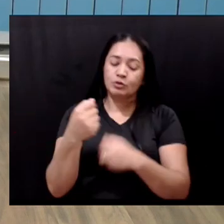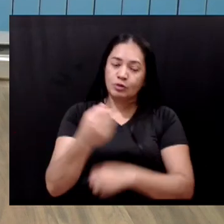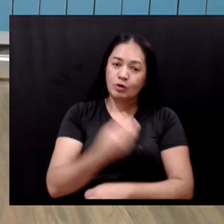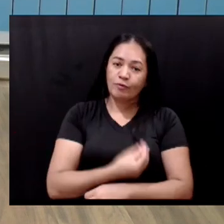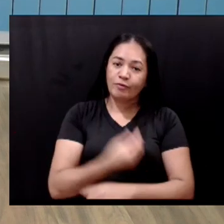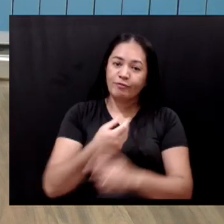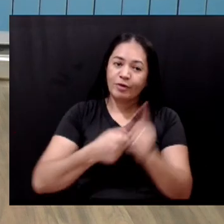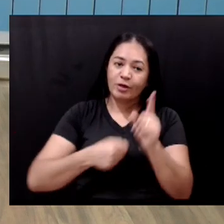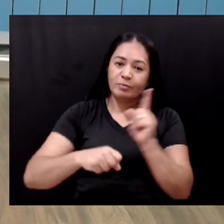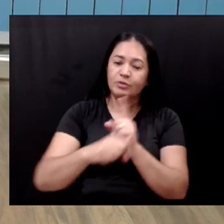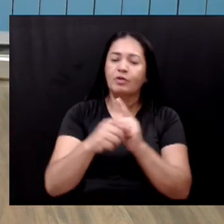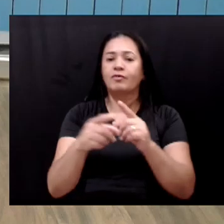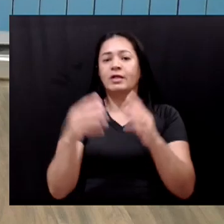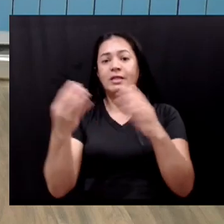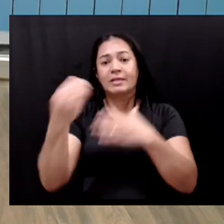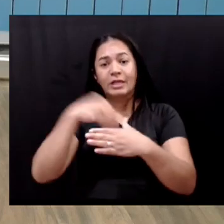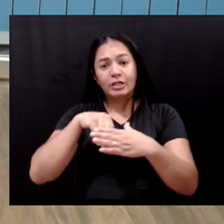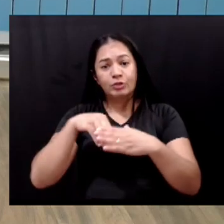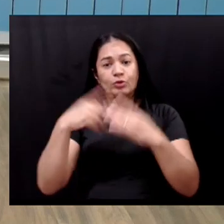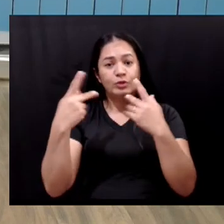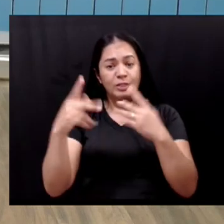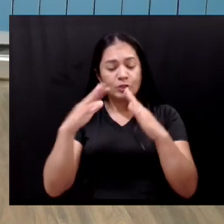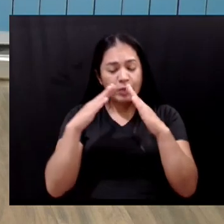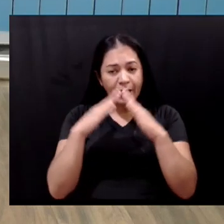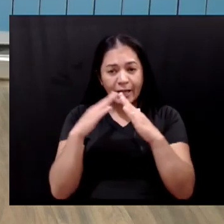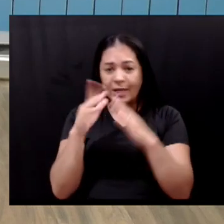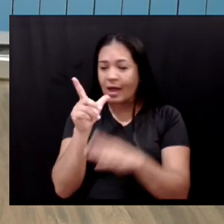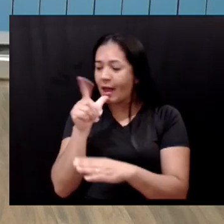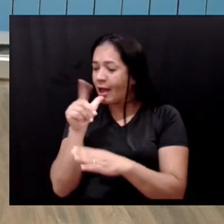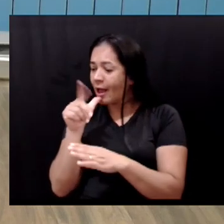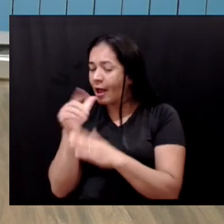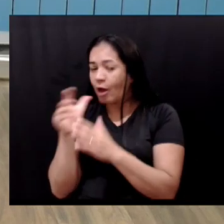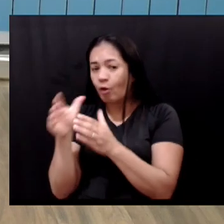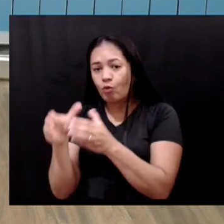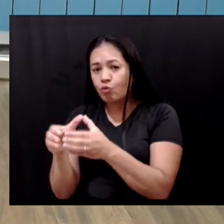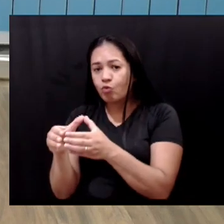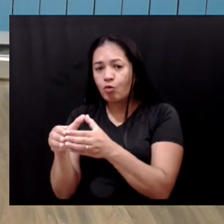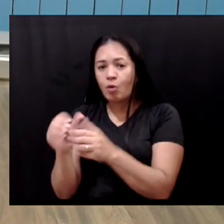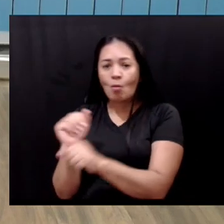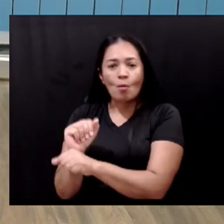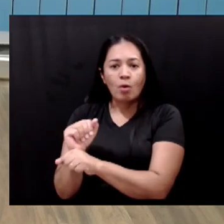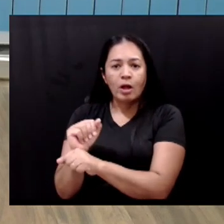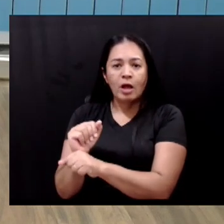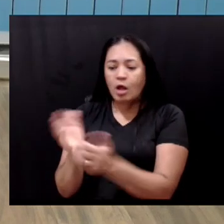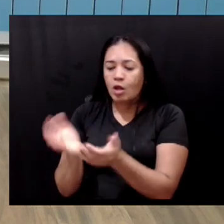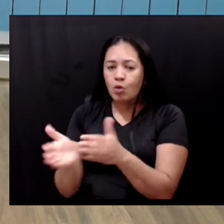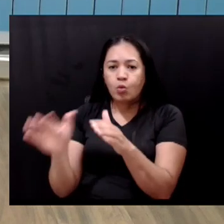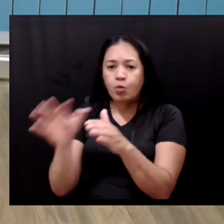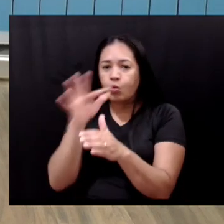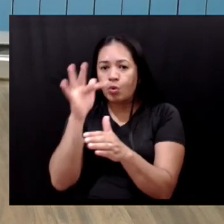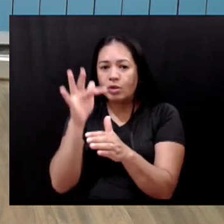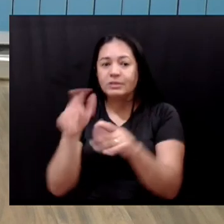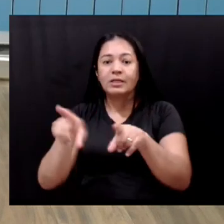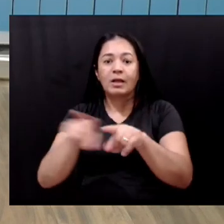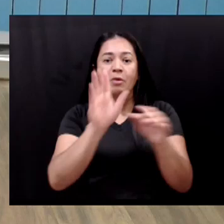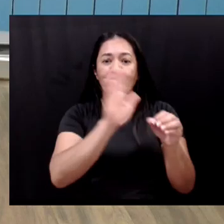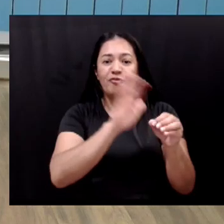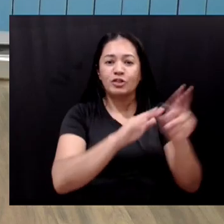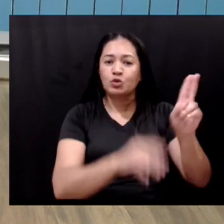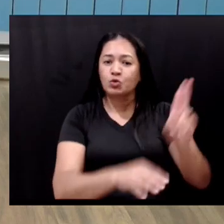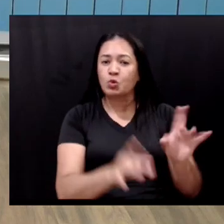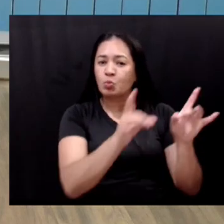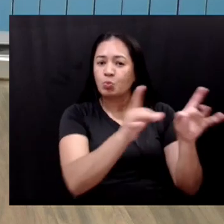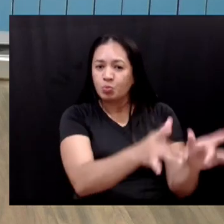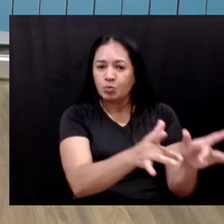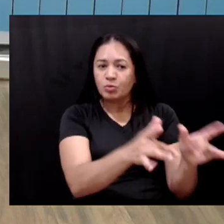se não tem água parado, em vaso de planta, vaso sanitário que não está sendo utilizado, deixar com a tampa fechada,